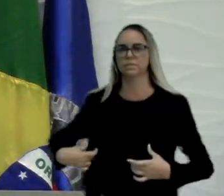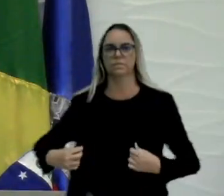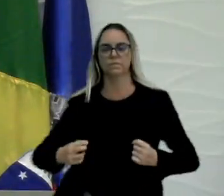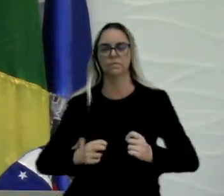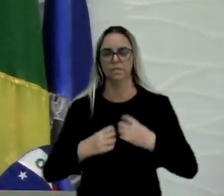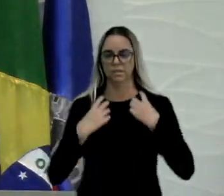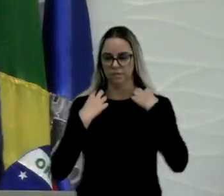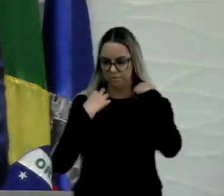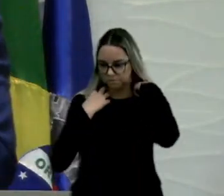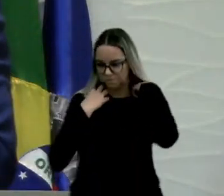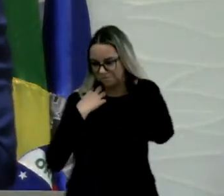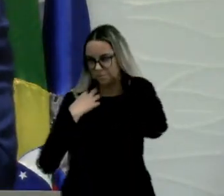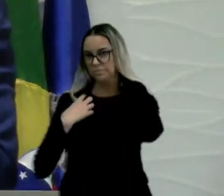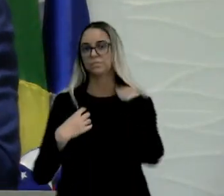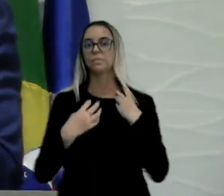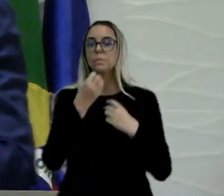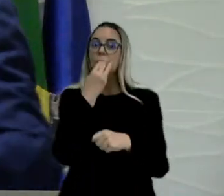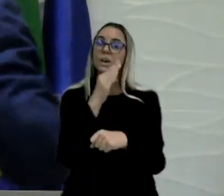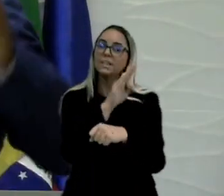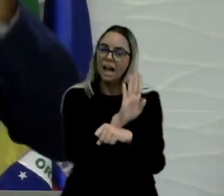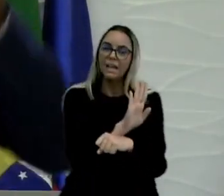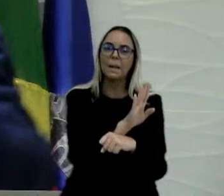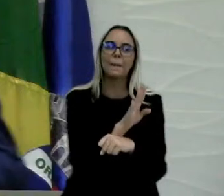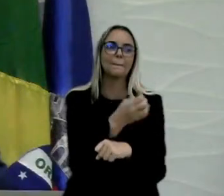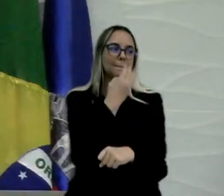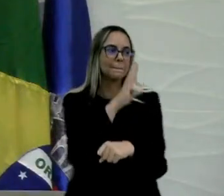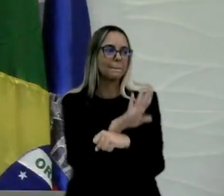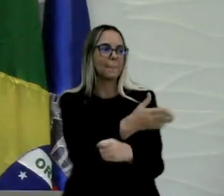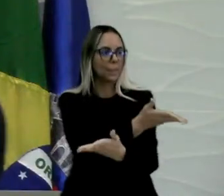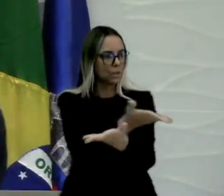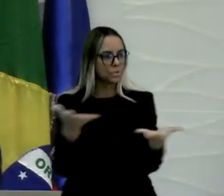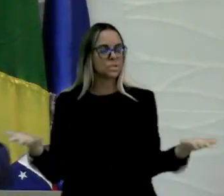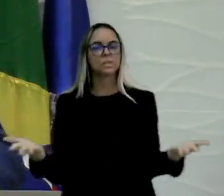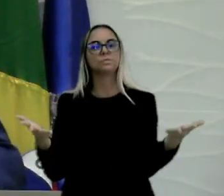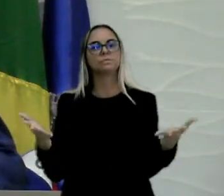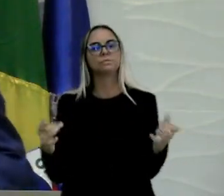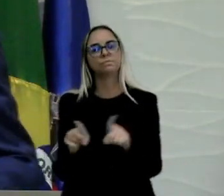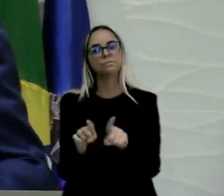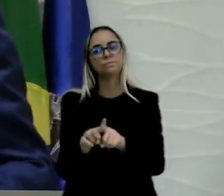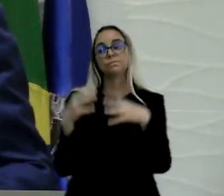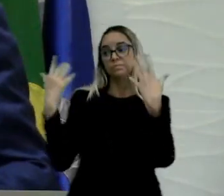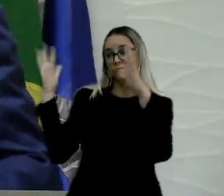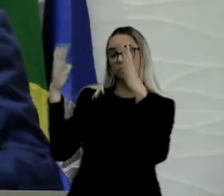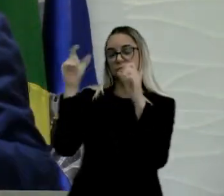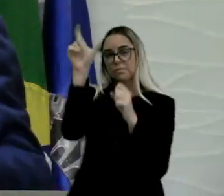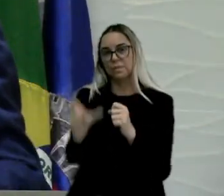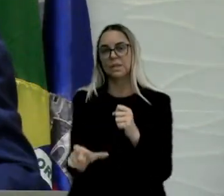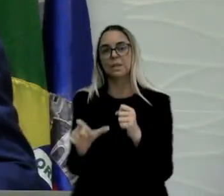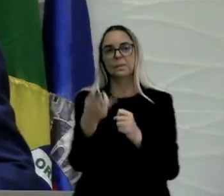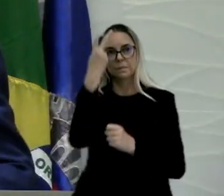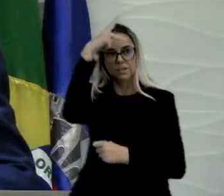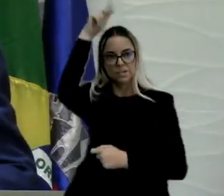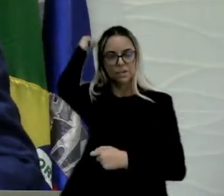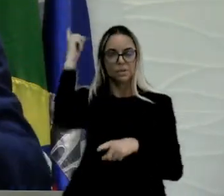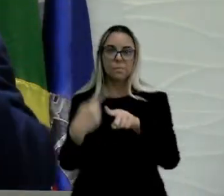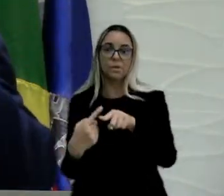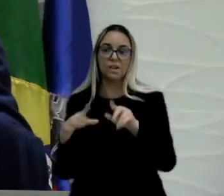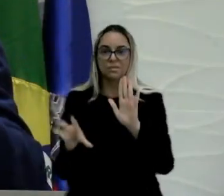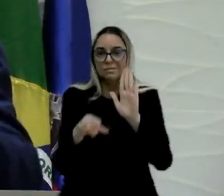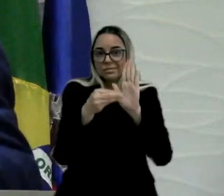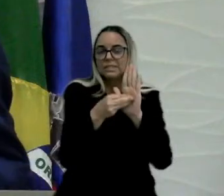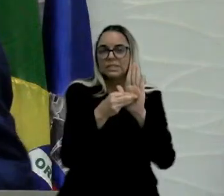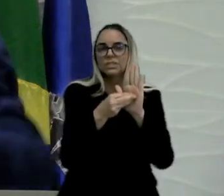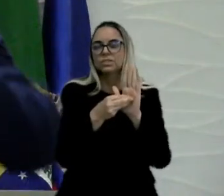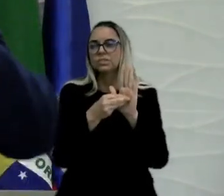quero dar um boa tarde a todos e quero parabenizar o vereador Pachequinho pelo requerimento